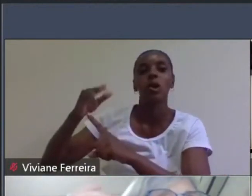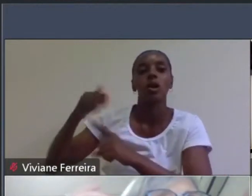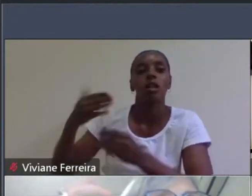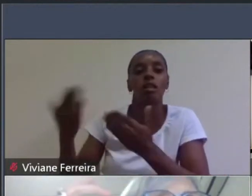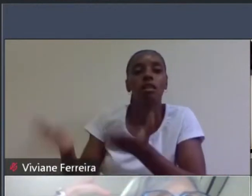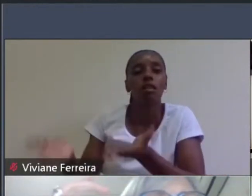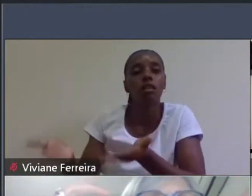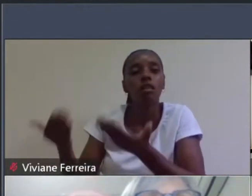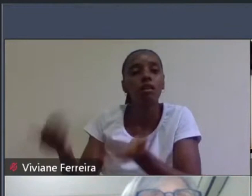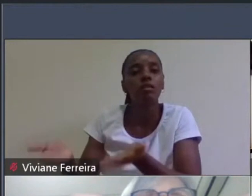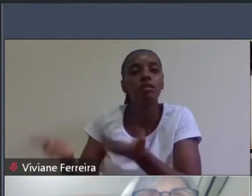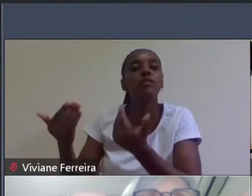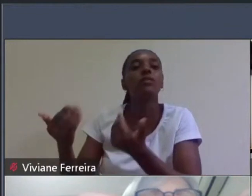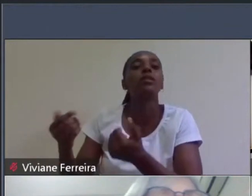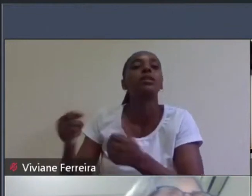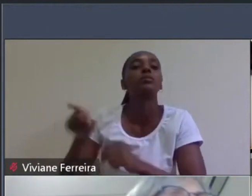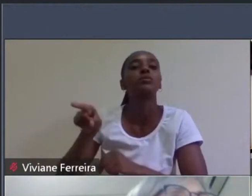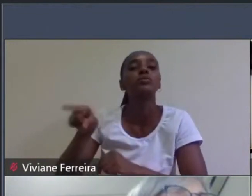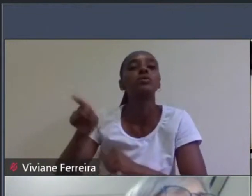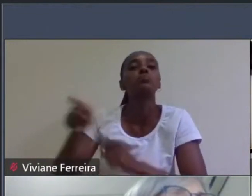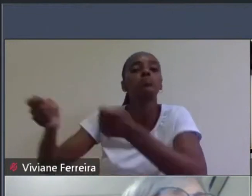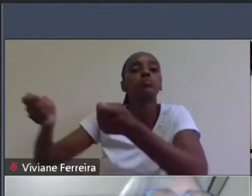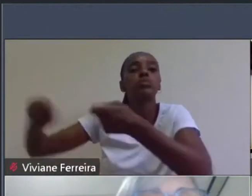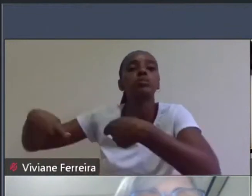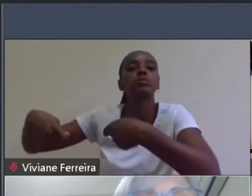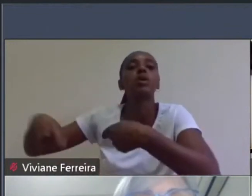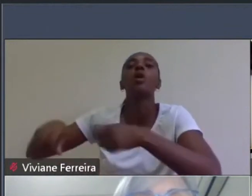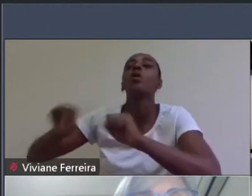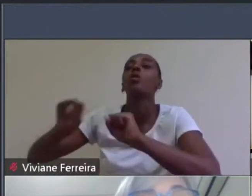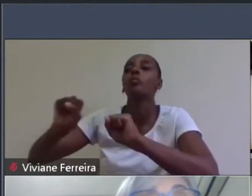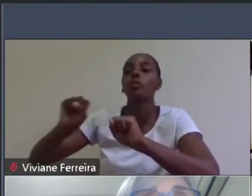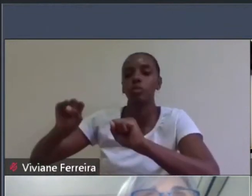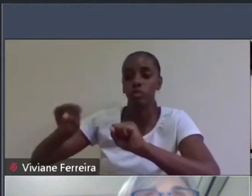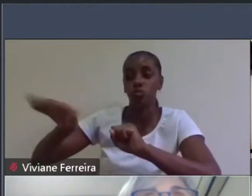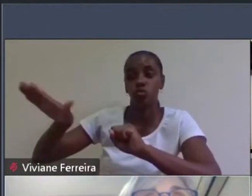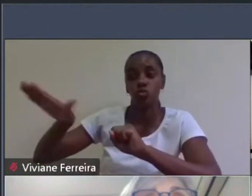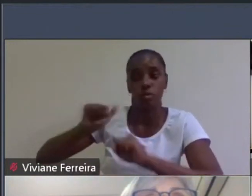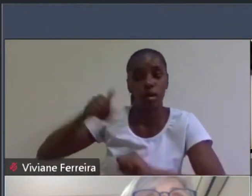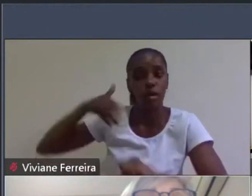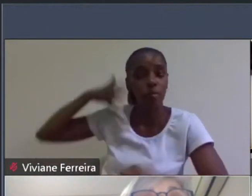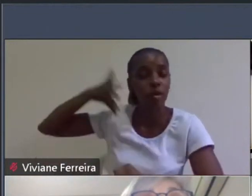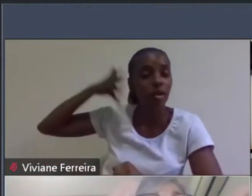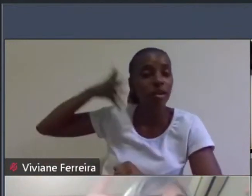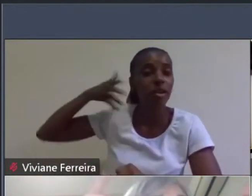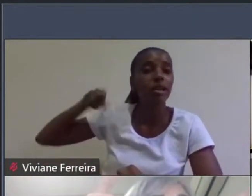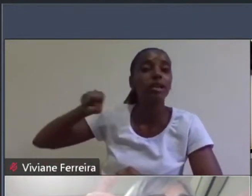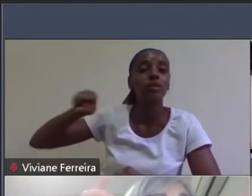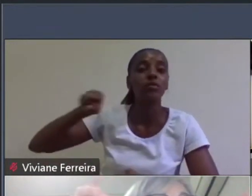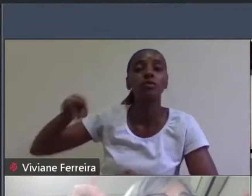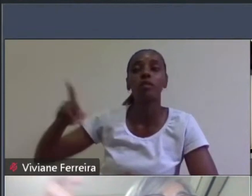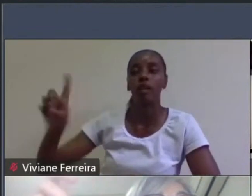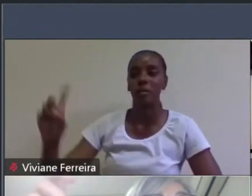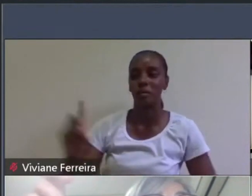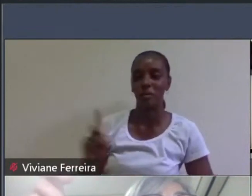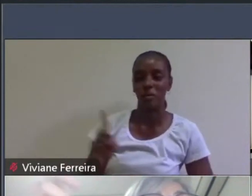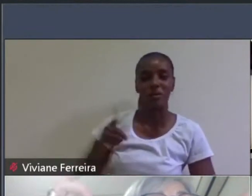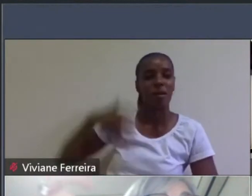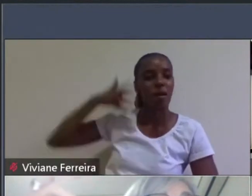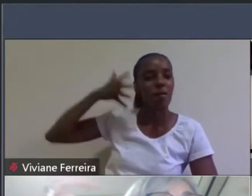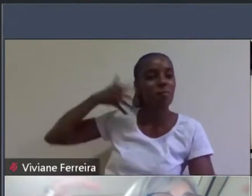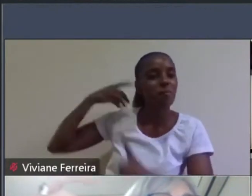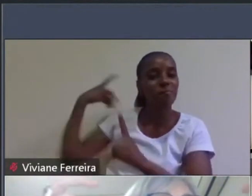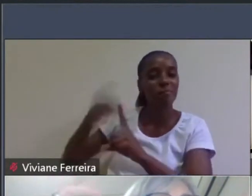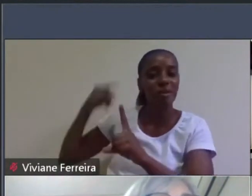dessa possibilidade. Pode contar, Rebeca, eu vou te chamar para alguma palestra minha para contar que você ia para apanhar. Porque